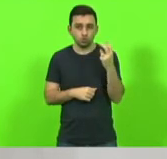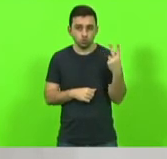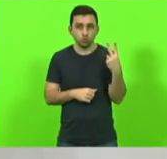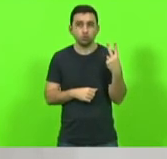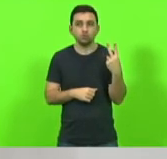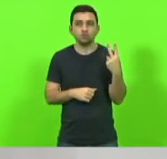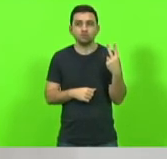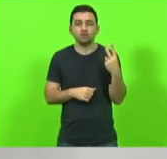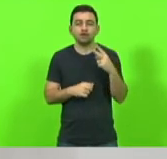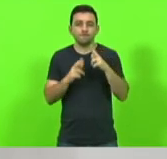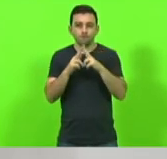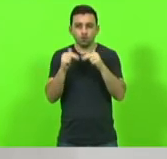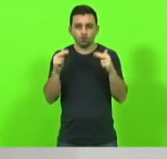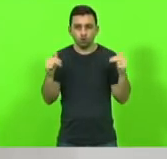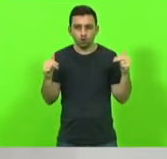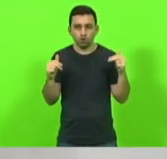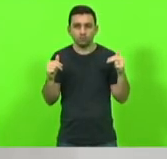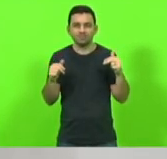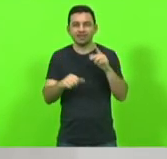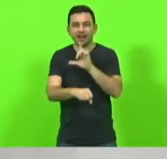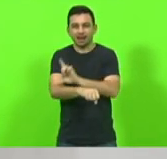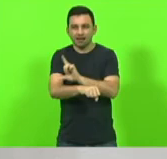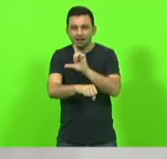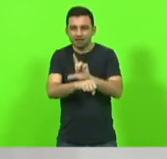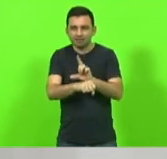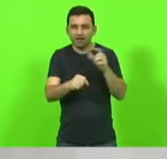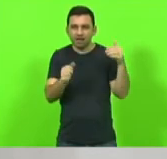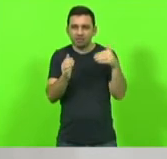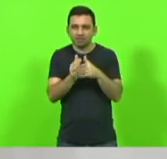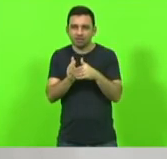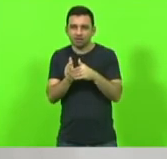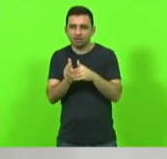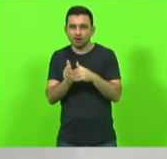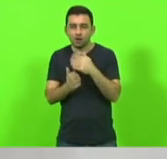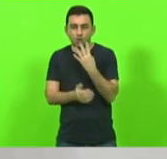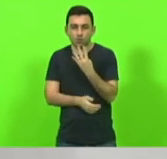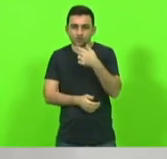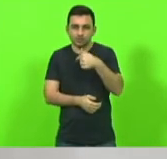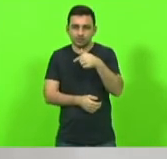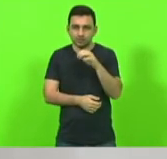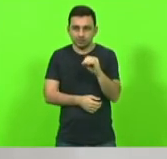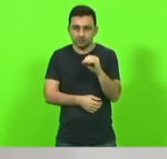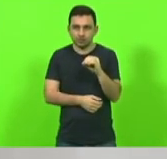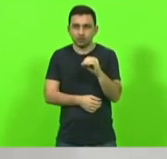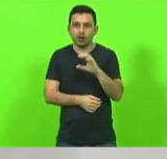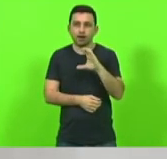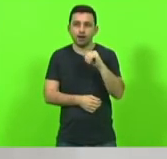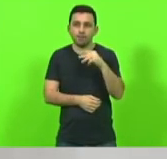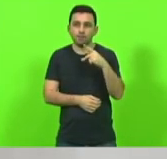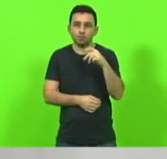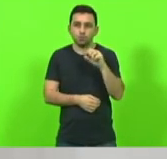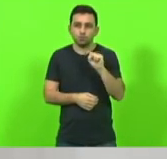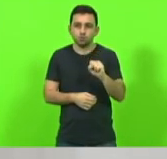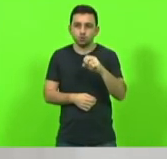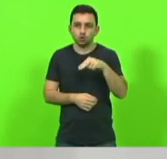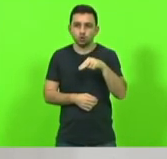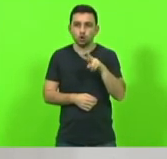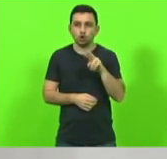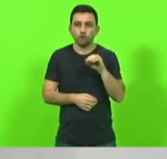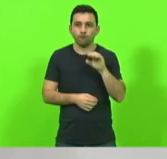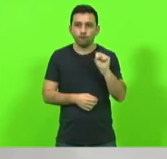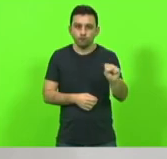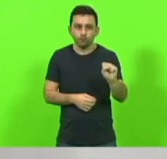de Florianópolis, Lages, até lá em cima, na 470, em Campos Novos, para o oeste de